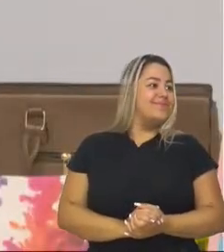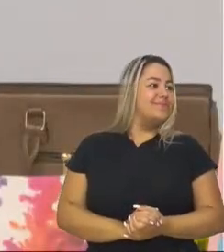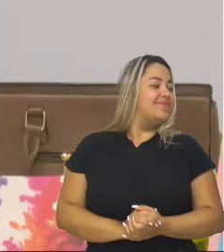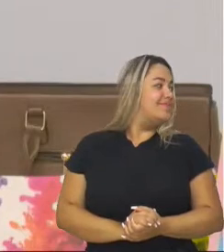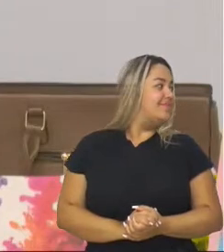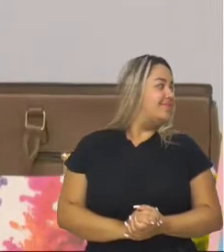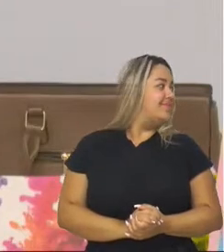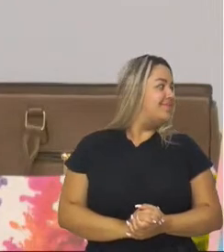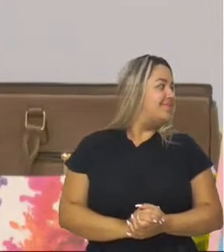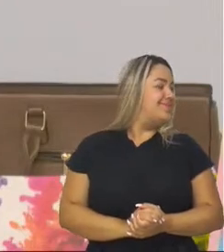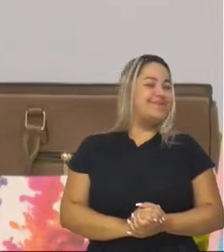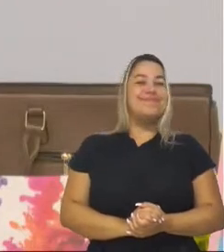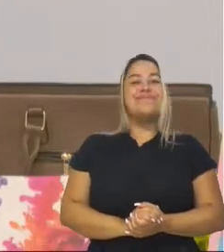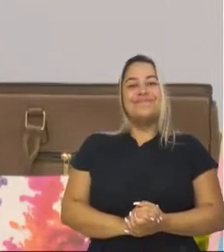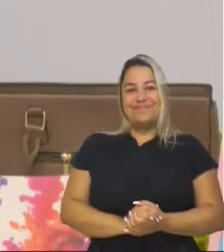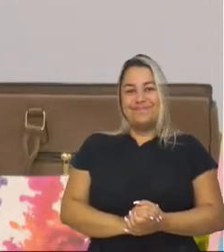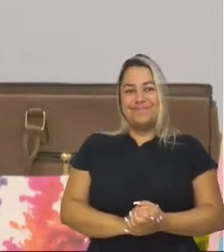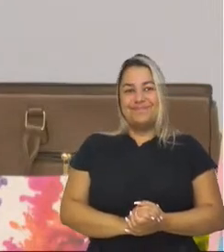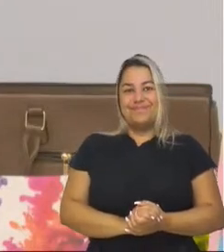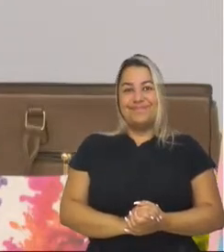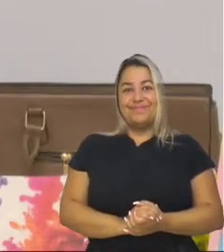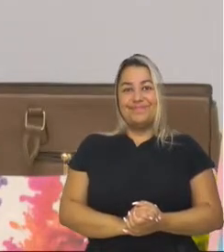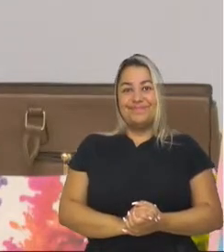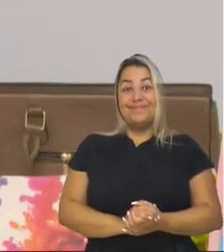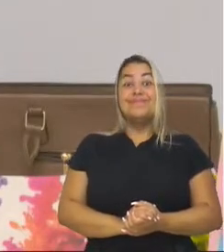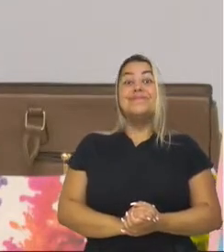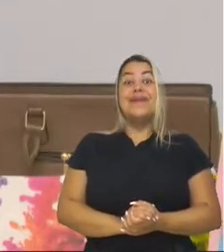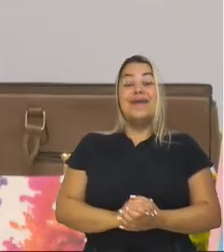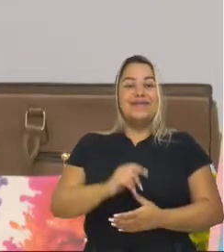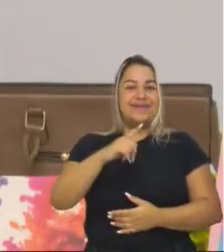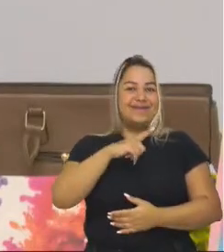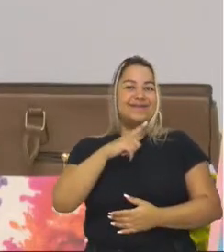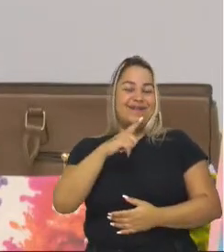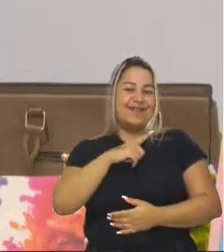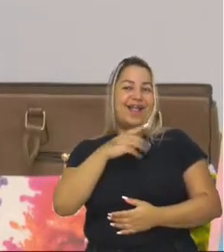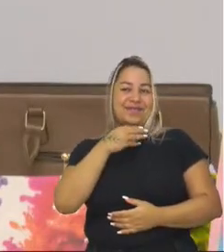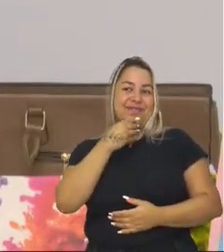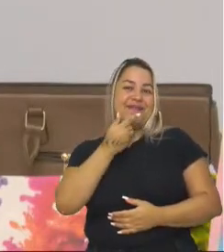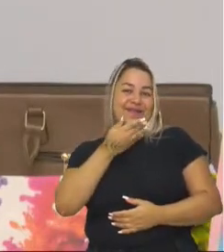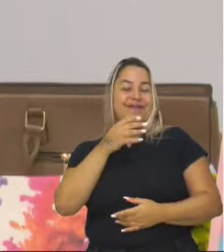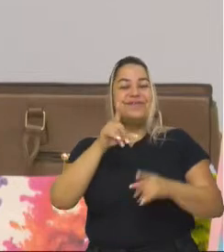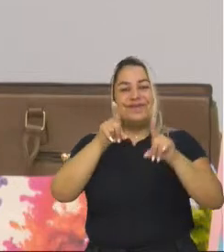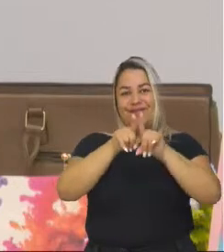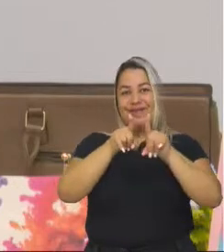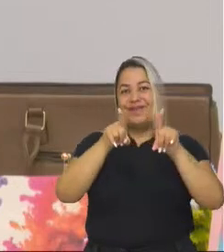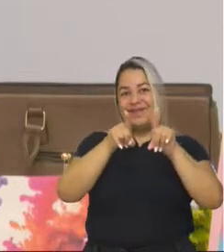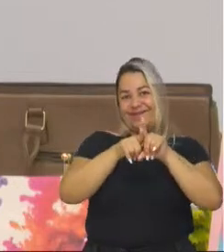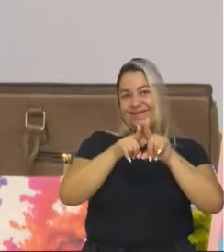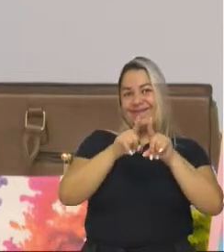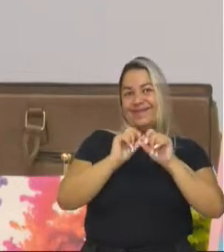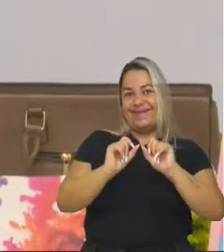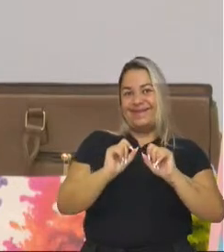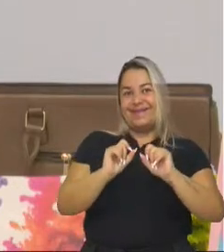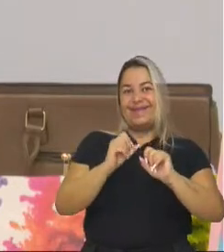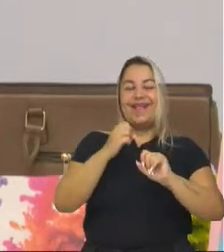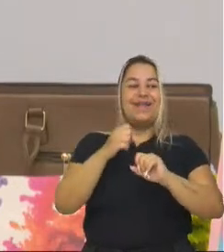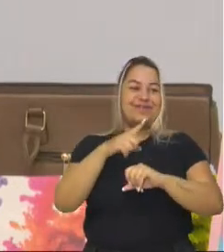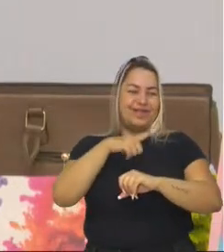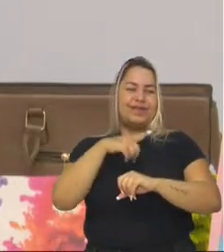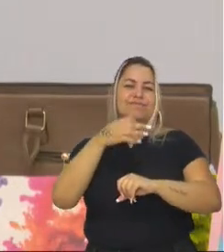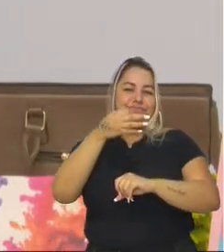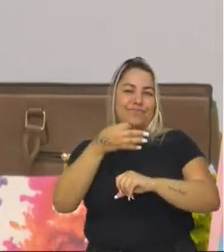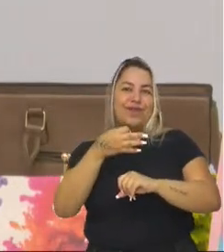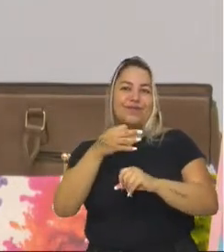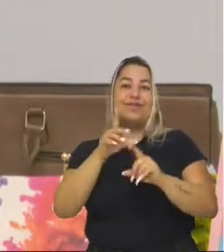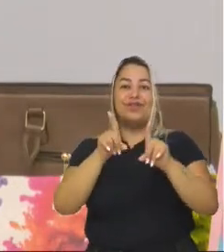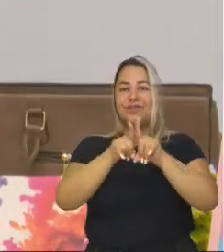É sobre isso, né? A gente tem que dar close também, né? A gente tem... A cisgeneridade dá muito close, a gente tem que dar close